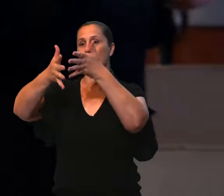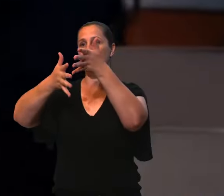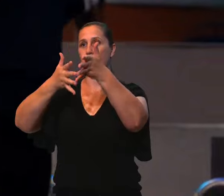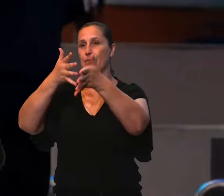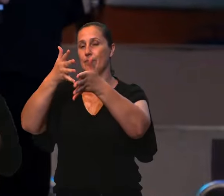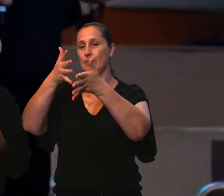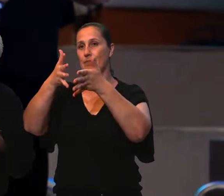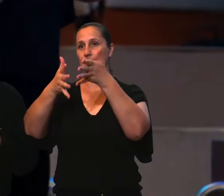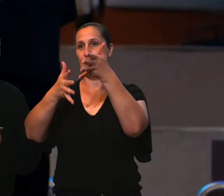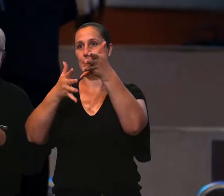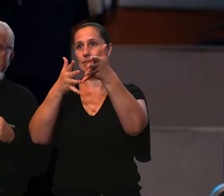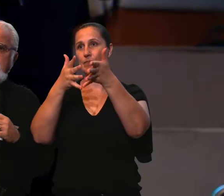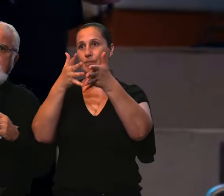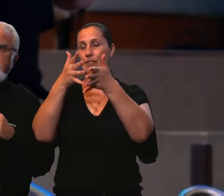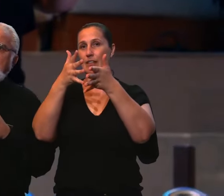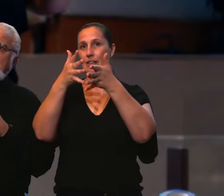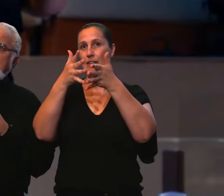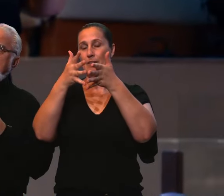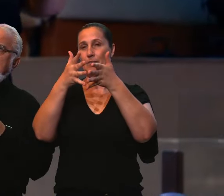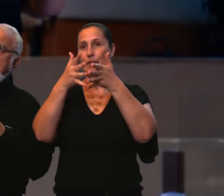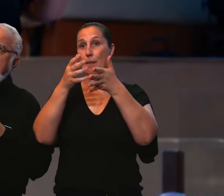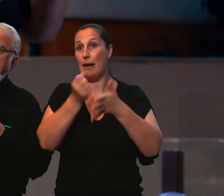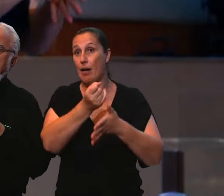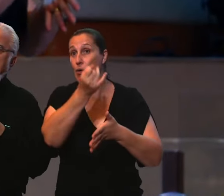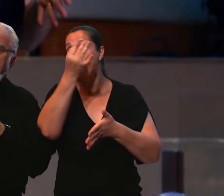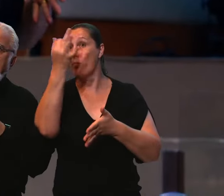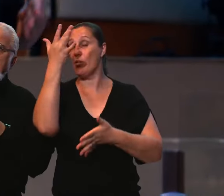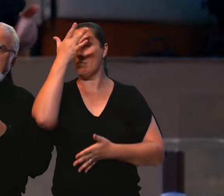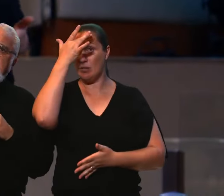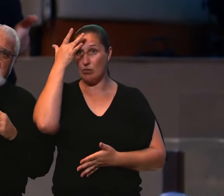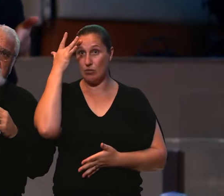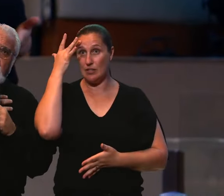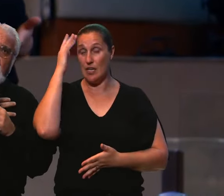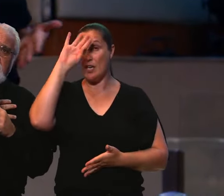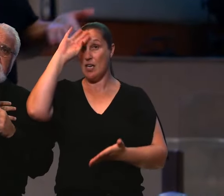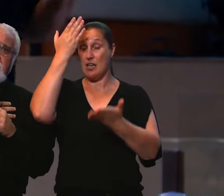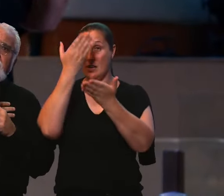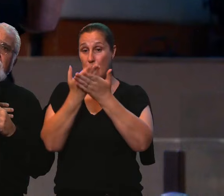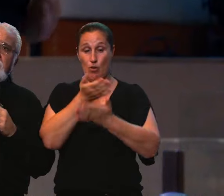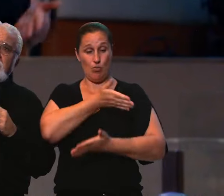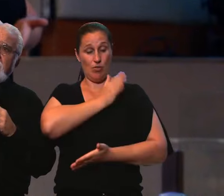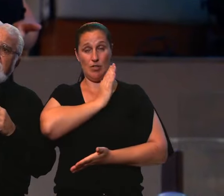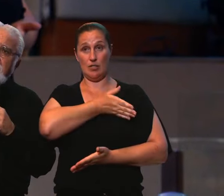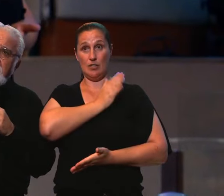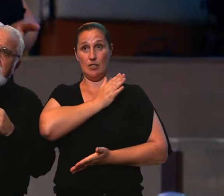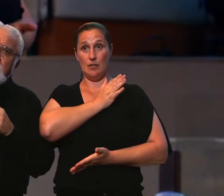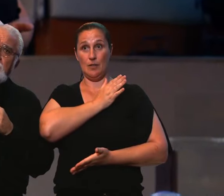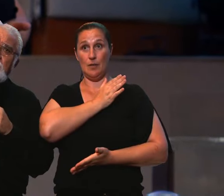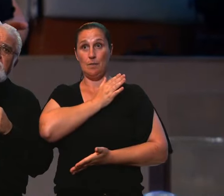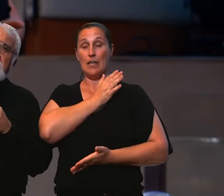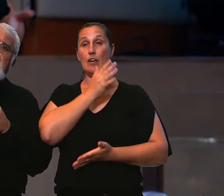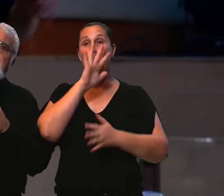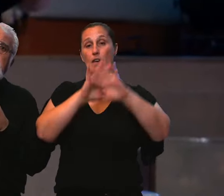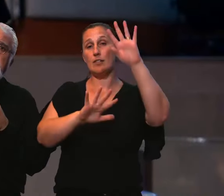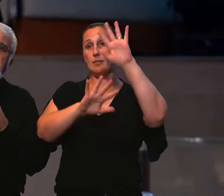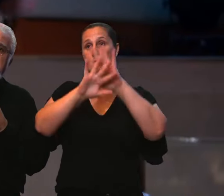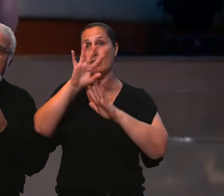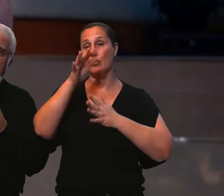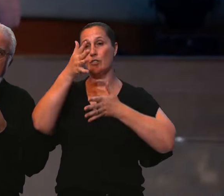boca e para alguns quem crer com coração e com as suas